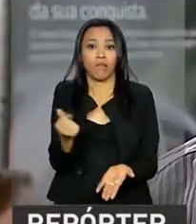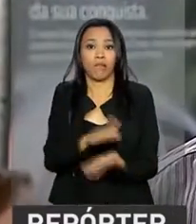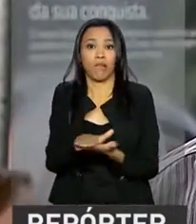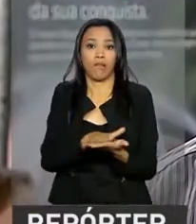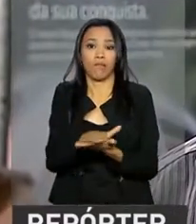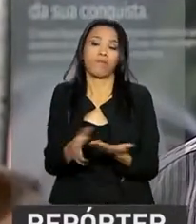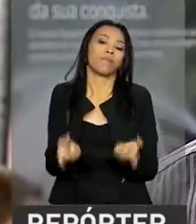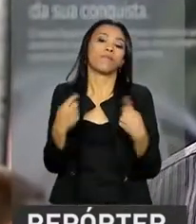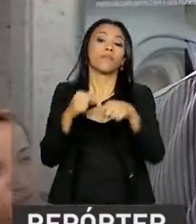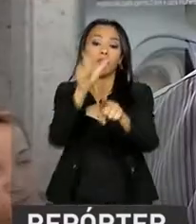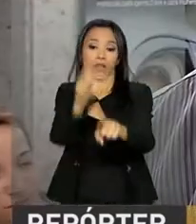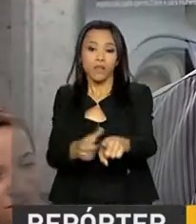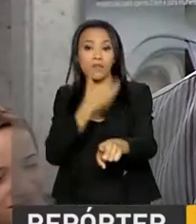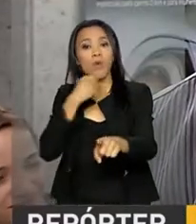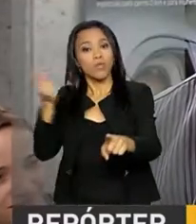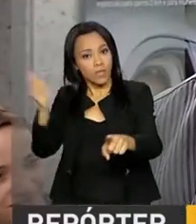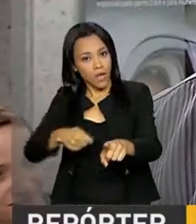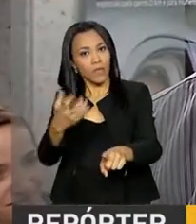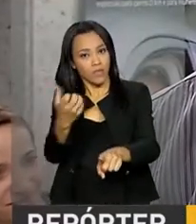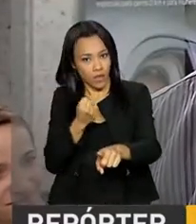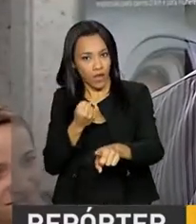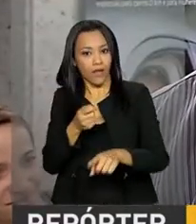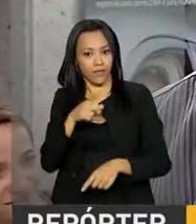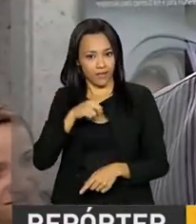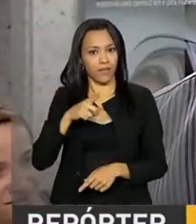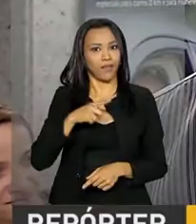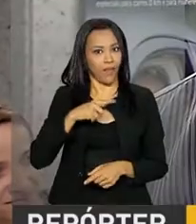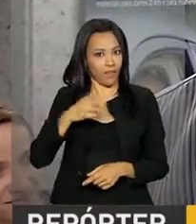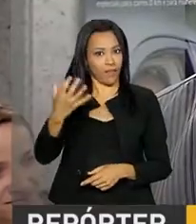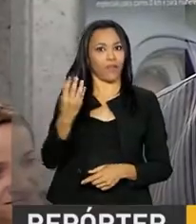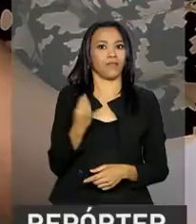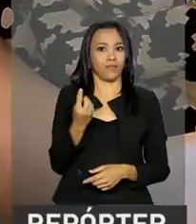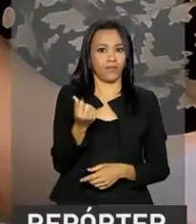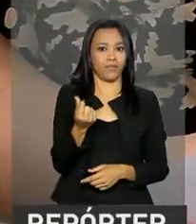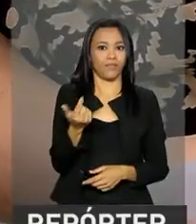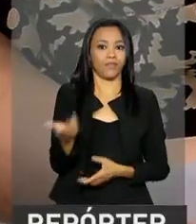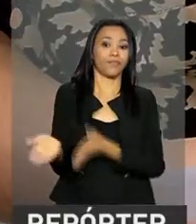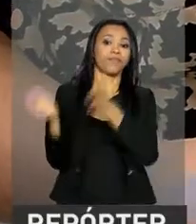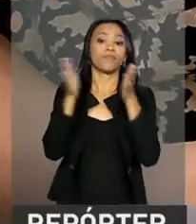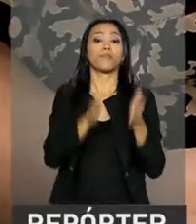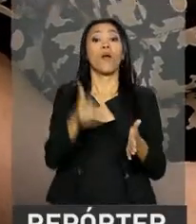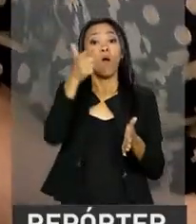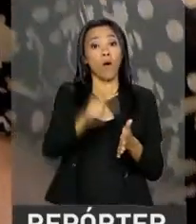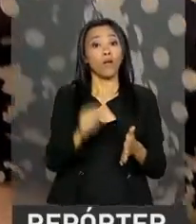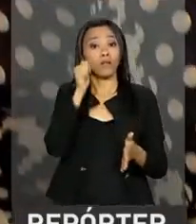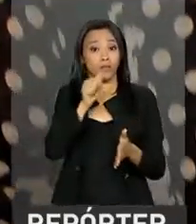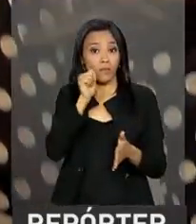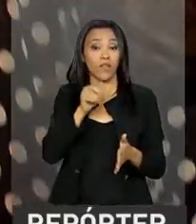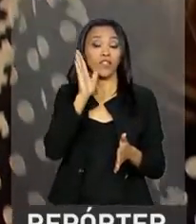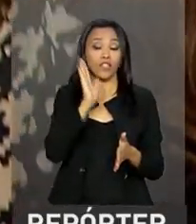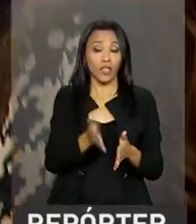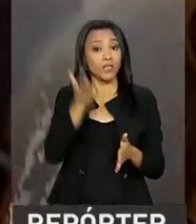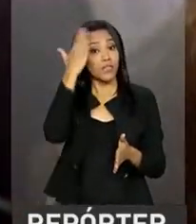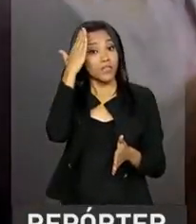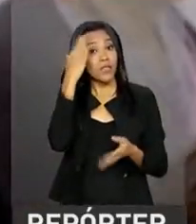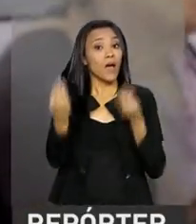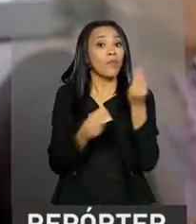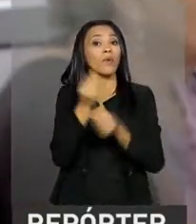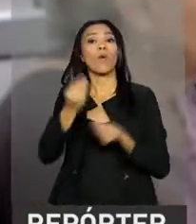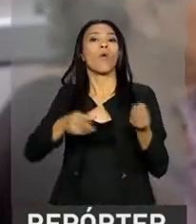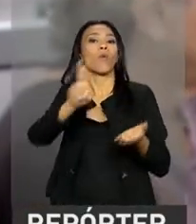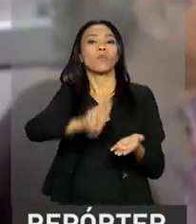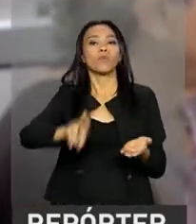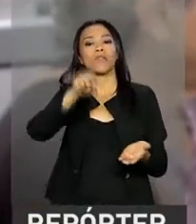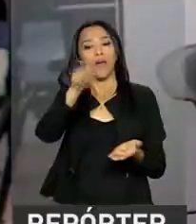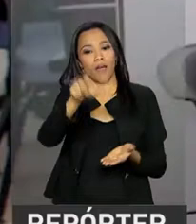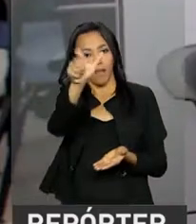sacar o benefício olinda tem alguma coisa está recebendo bem outra que vai receber o dinheiro já sabe onde vai investir